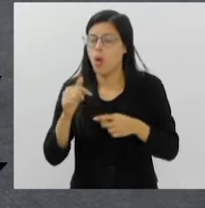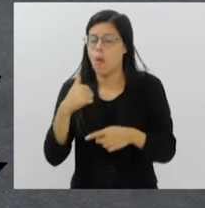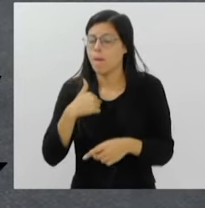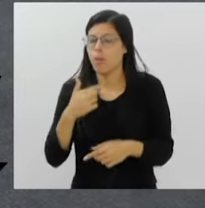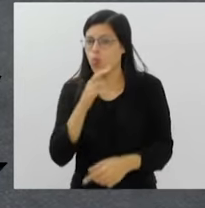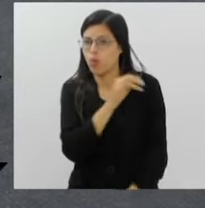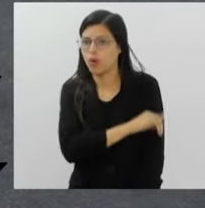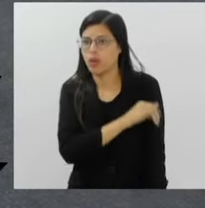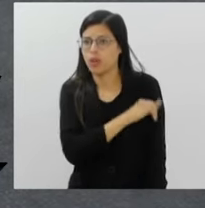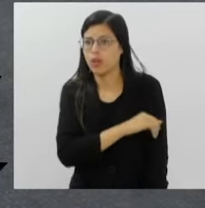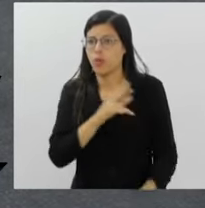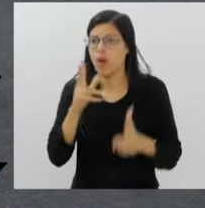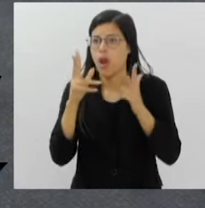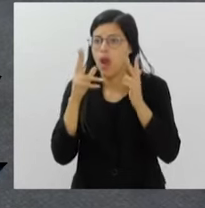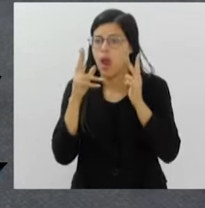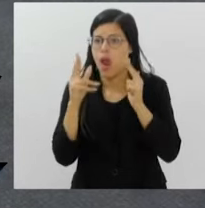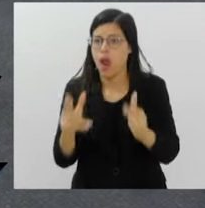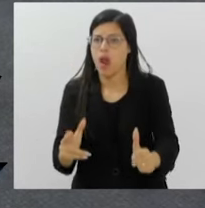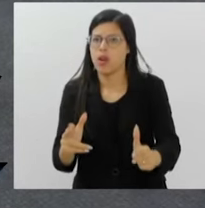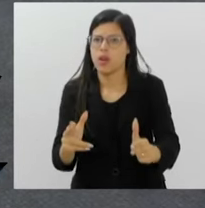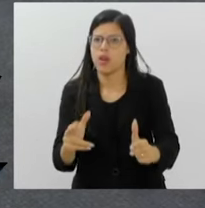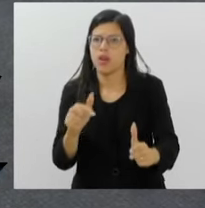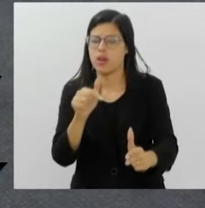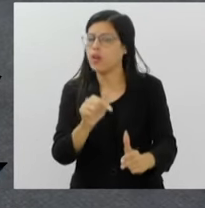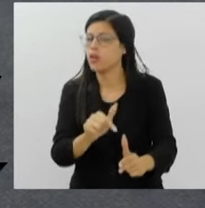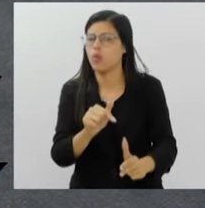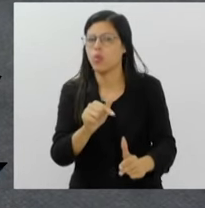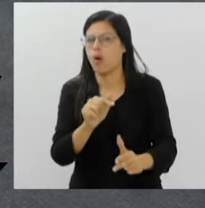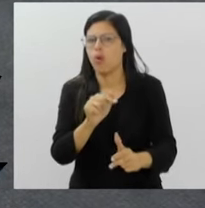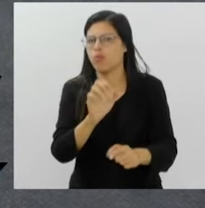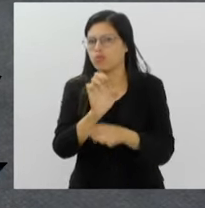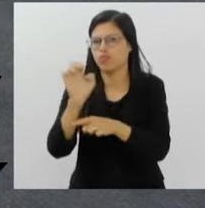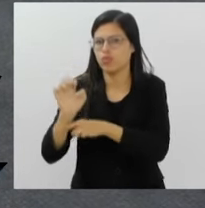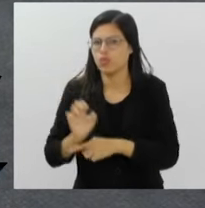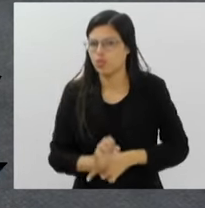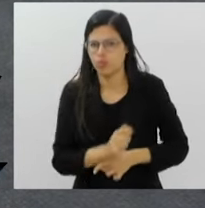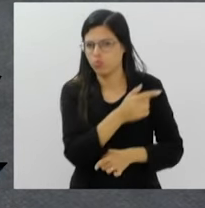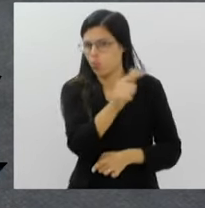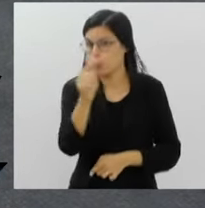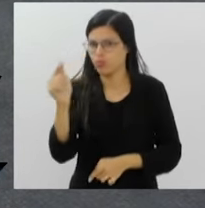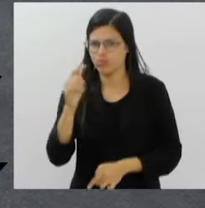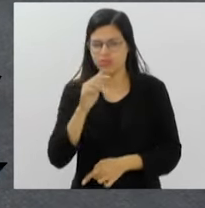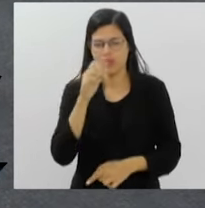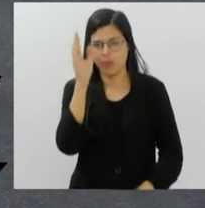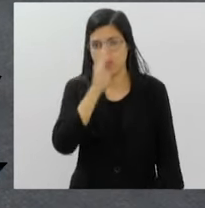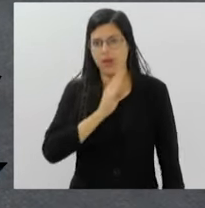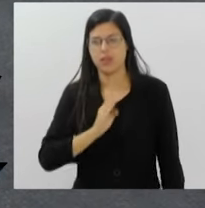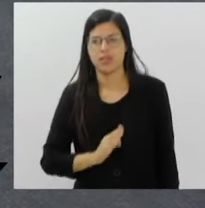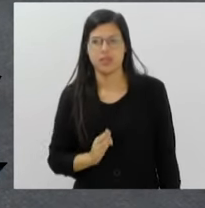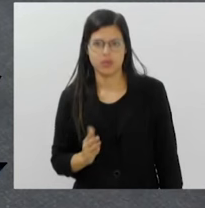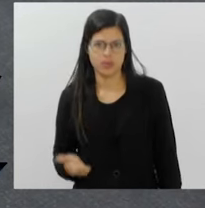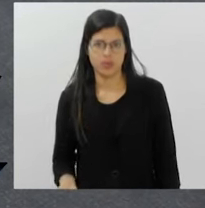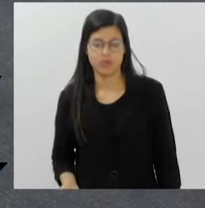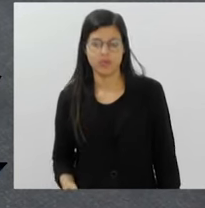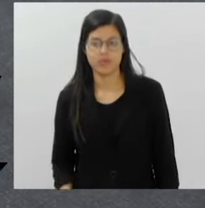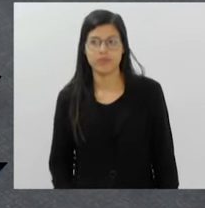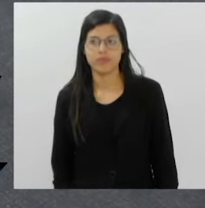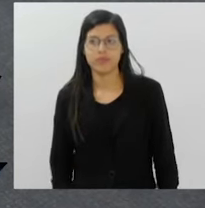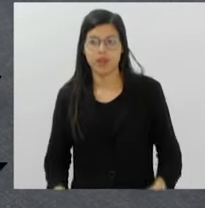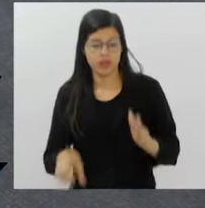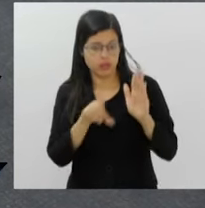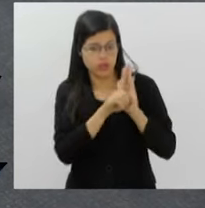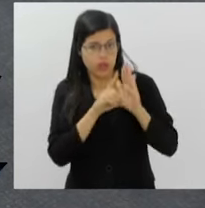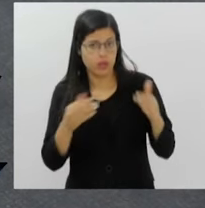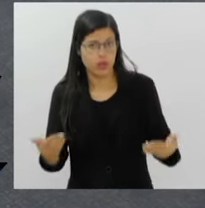meu serão de vocês no futuro, se não tiver uma ação. As leis hoje, presidente, infelizmente,